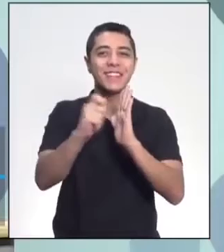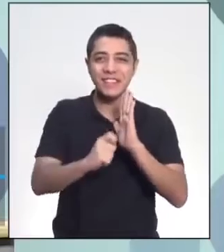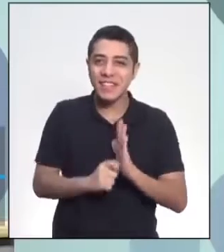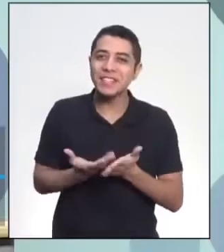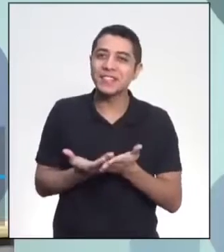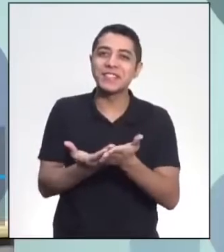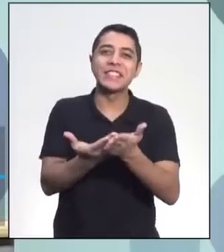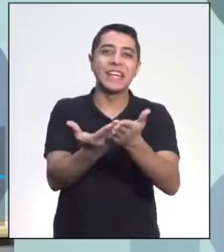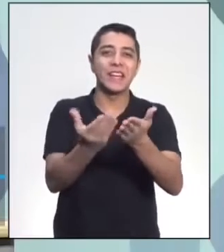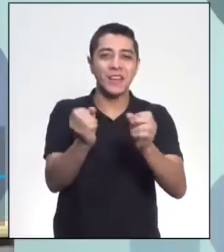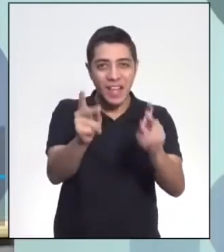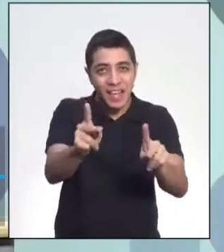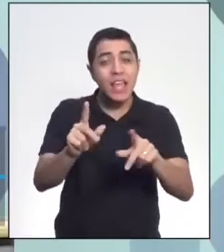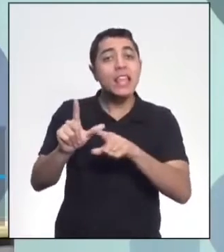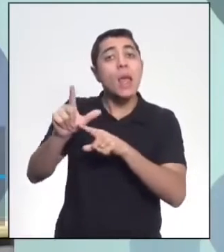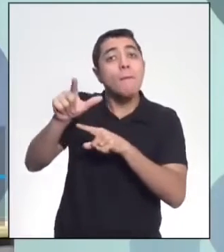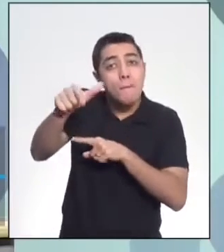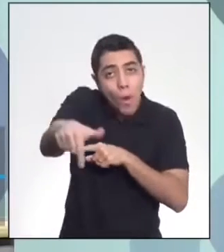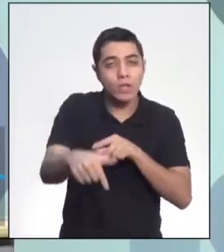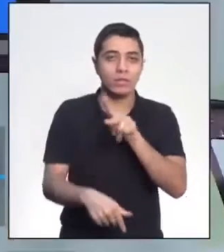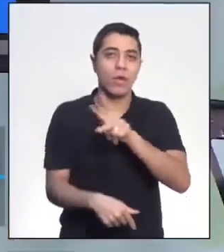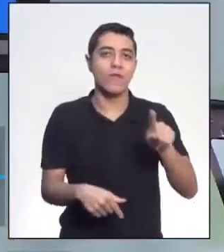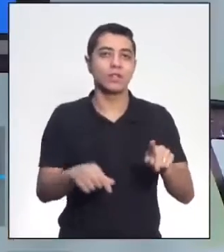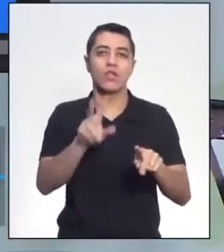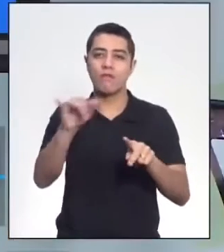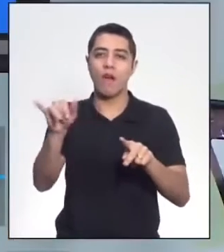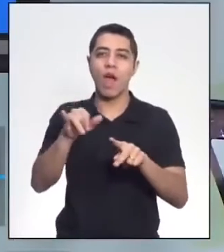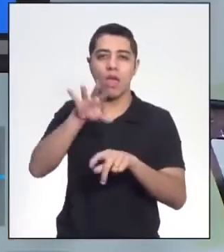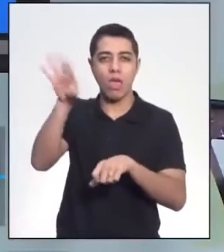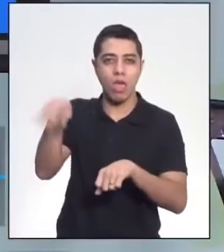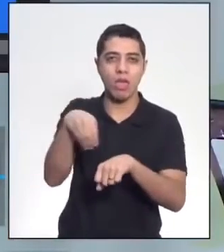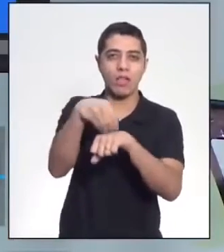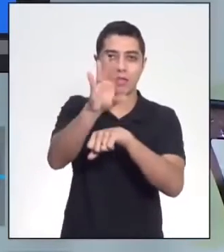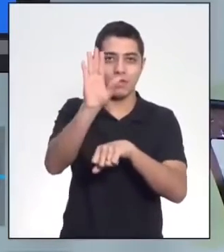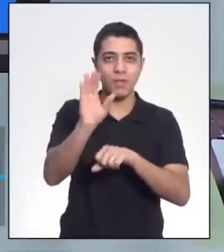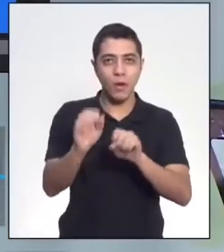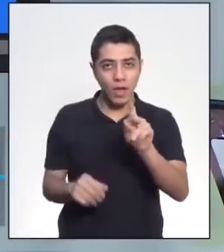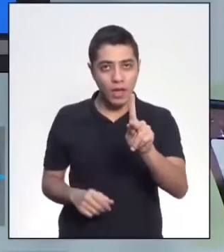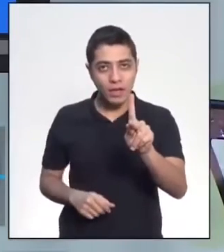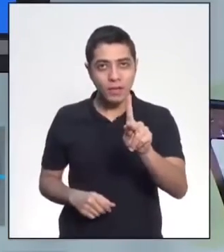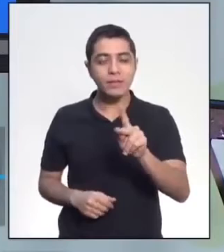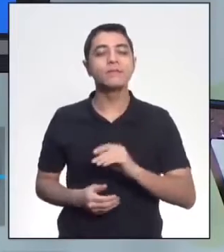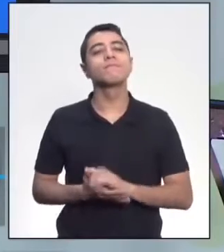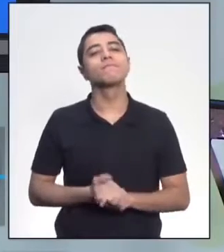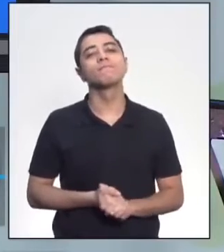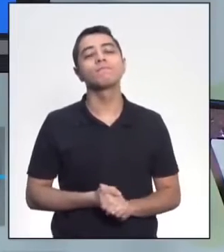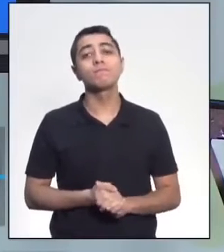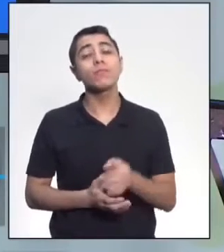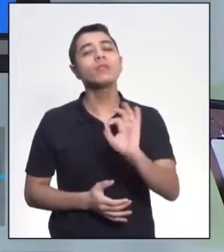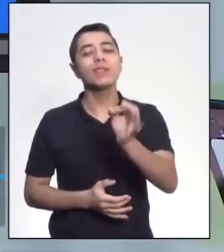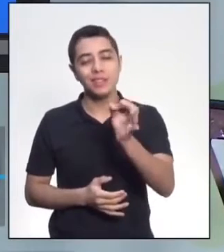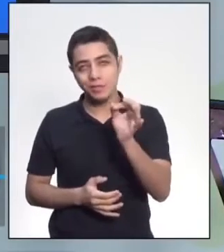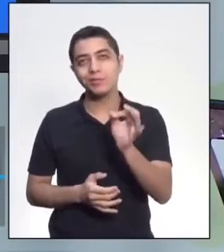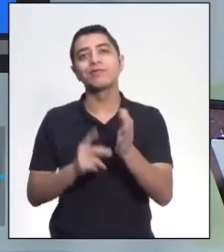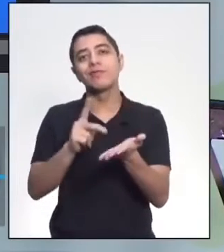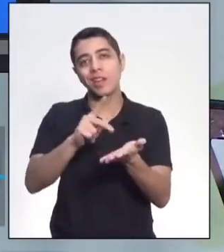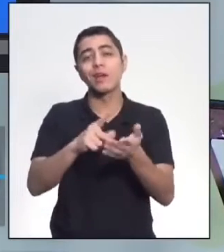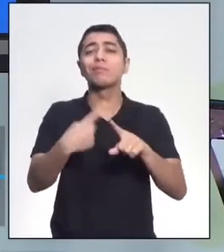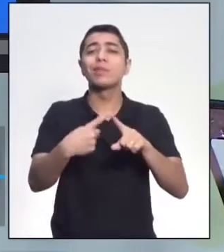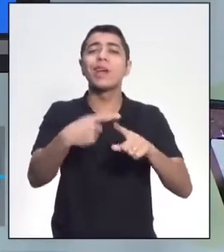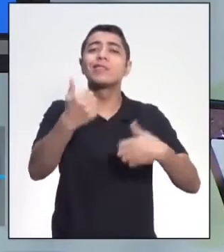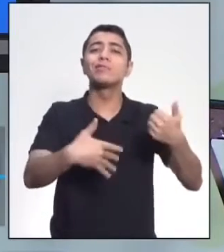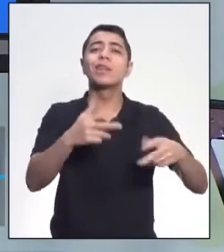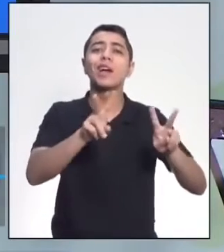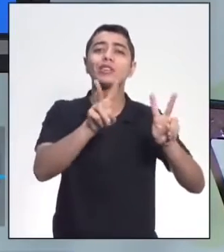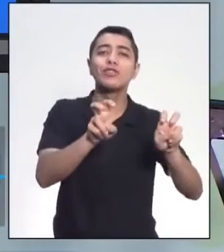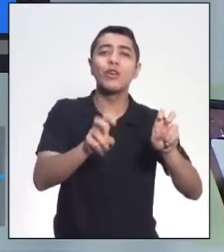professores depois encaminham direitinho, né, Mauro? Isso mesmo, porque na realidade a gente fica falando sobre fanfic, a gente